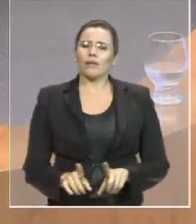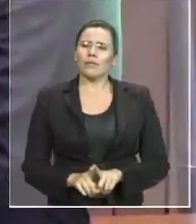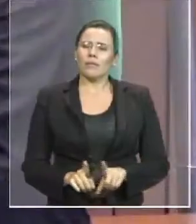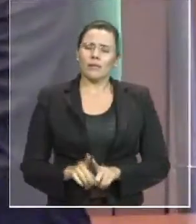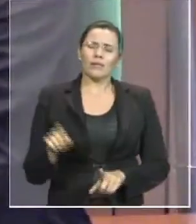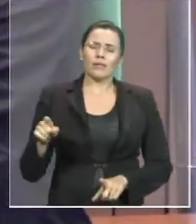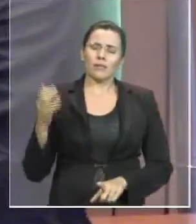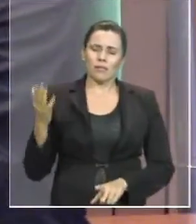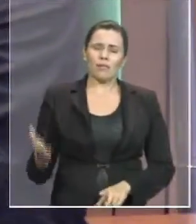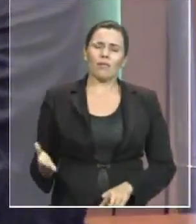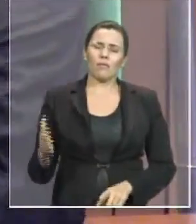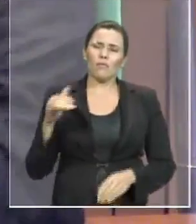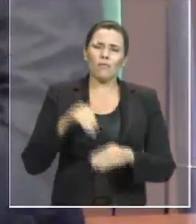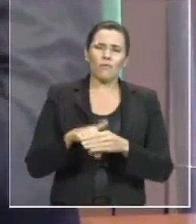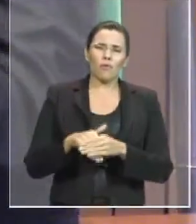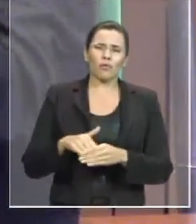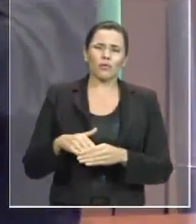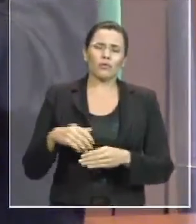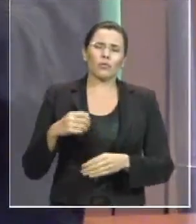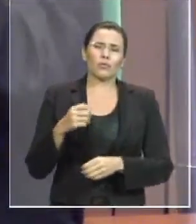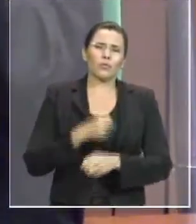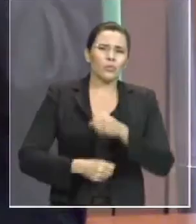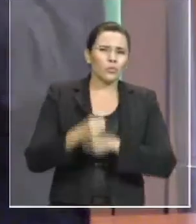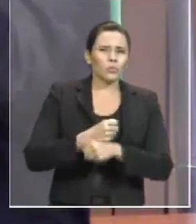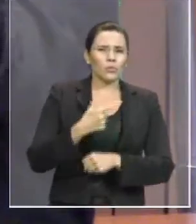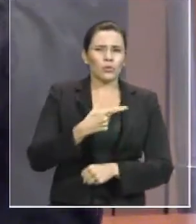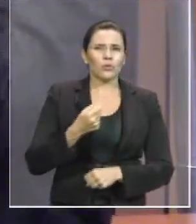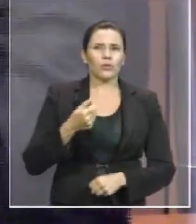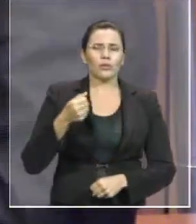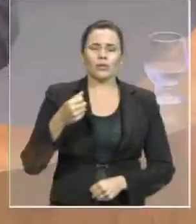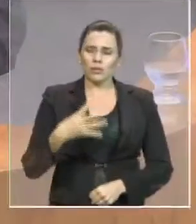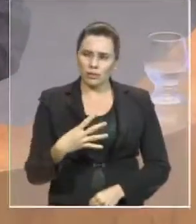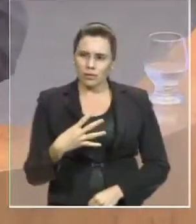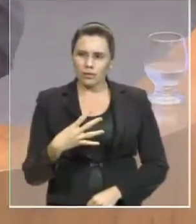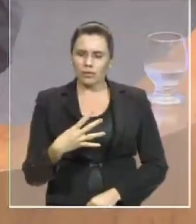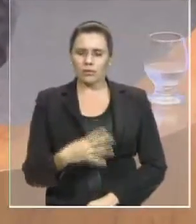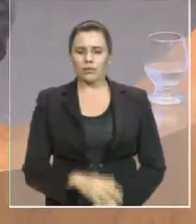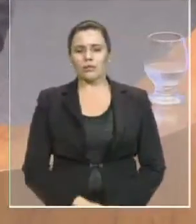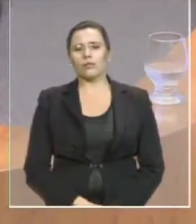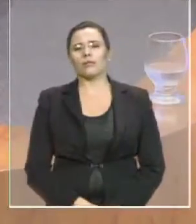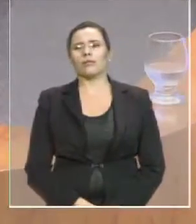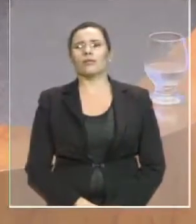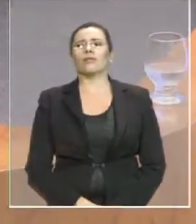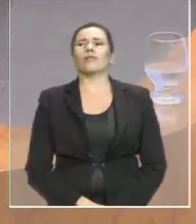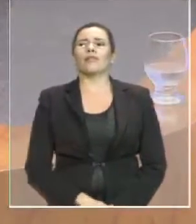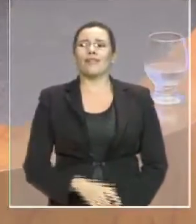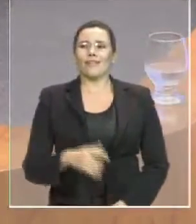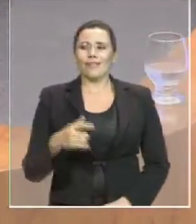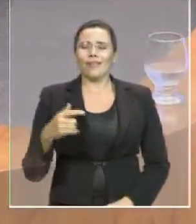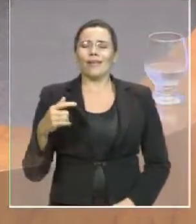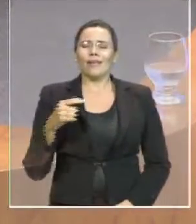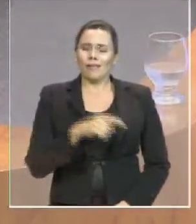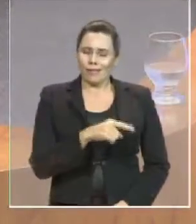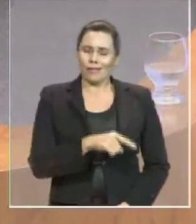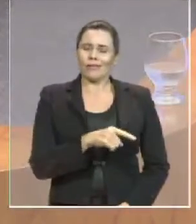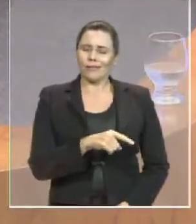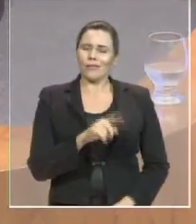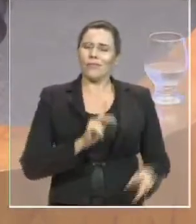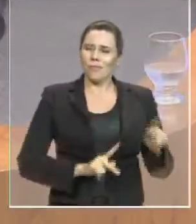que o cidadão foi dar em 2014 vai ter um resultado efetivo e prático na vida deles, porque vai ficar para sempre aquela obra.